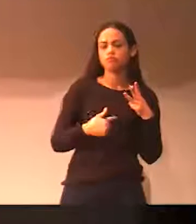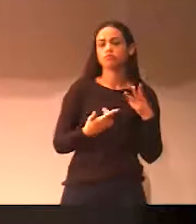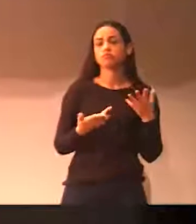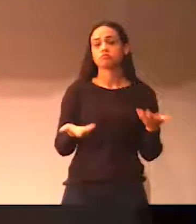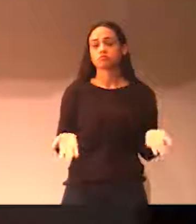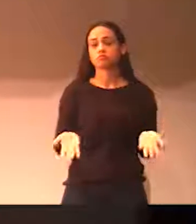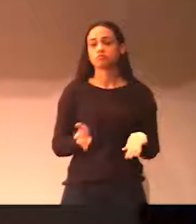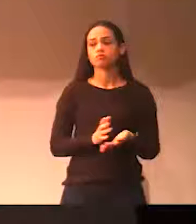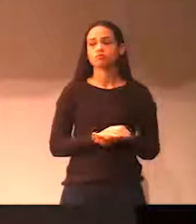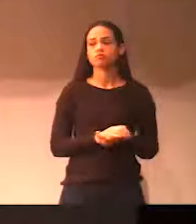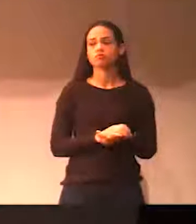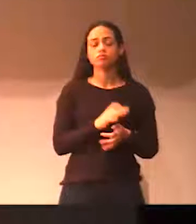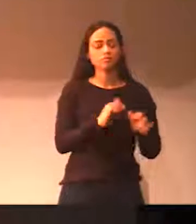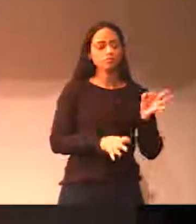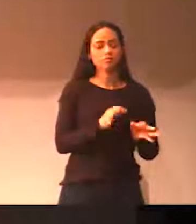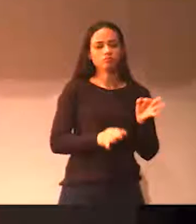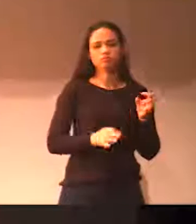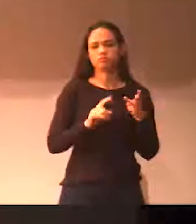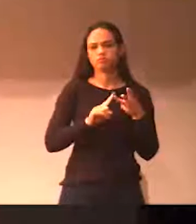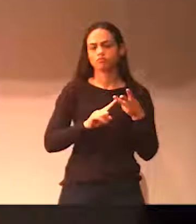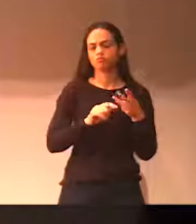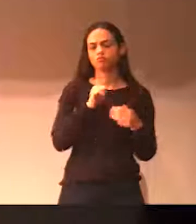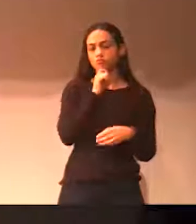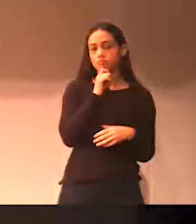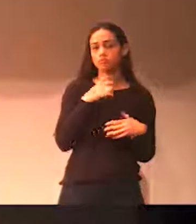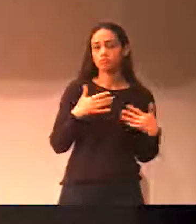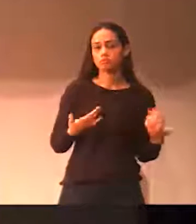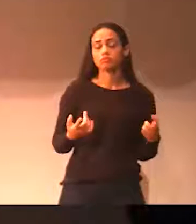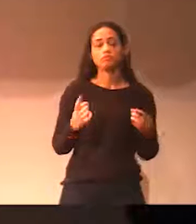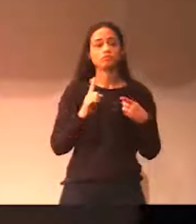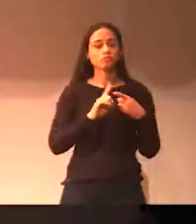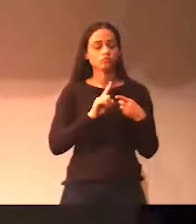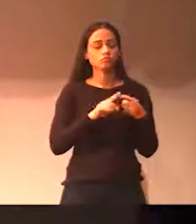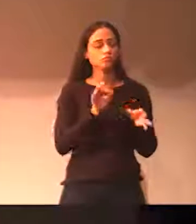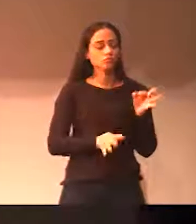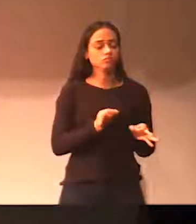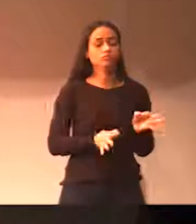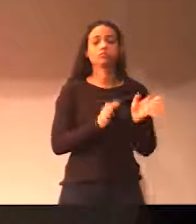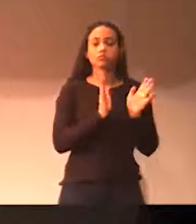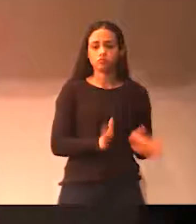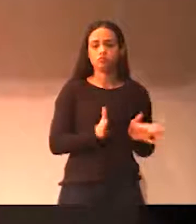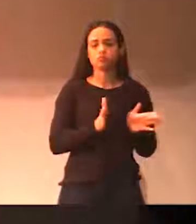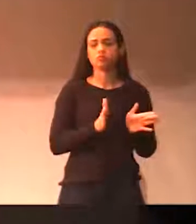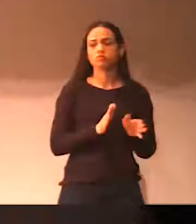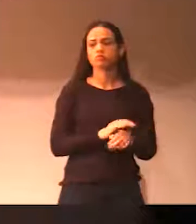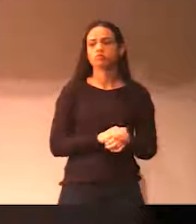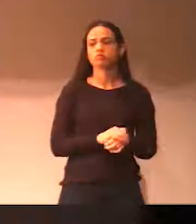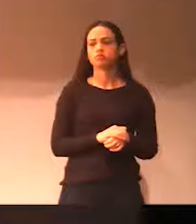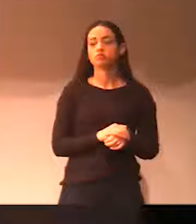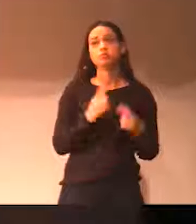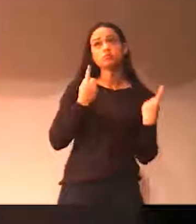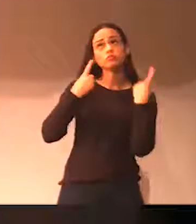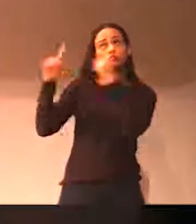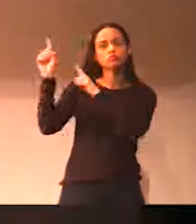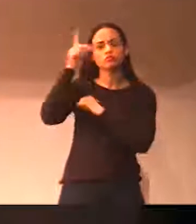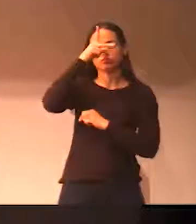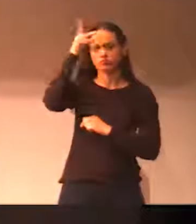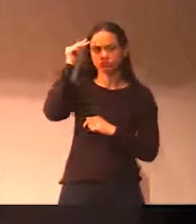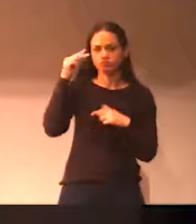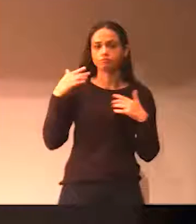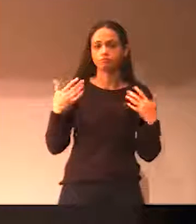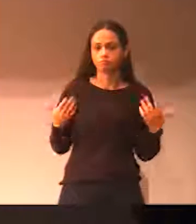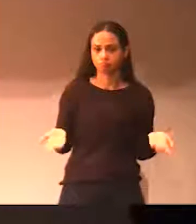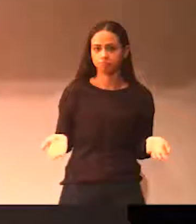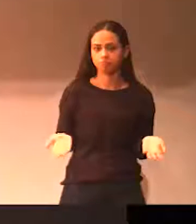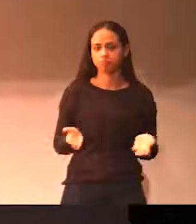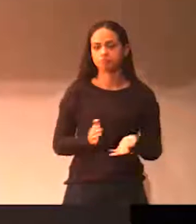pleno realmente não julgou as contas, mas o primeiro julgamento já foi feito, e foi um julgamento contra o governo.